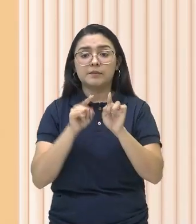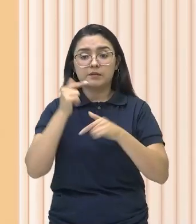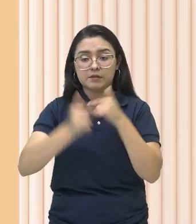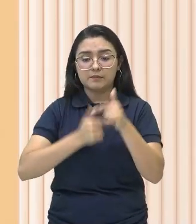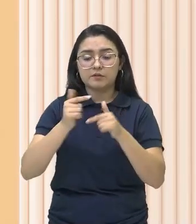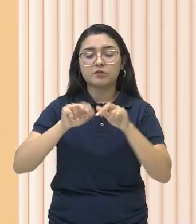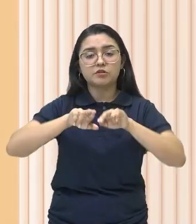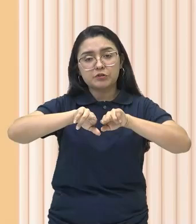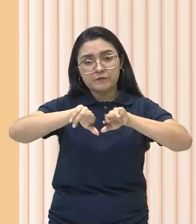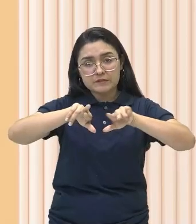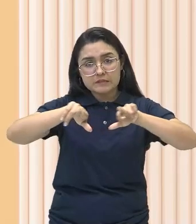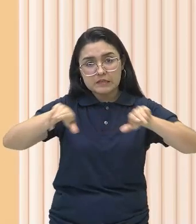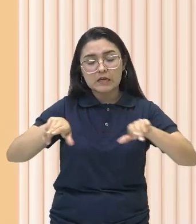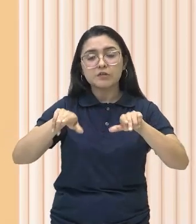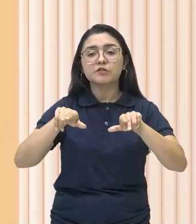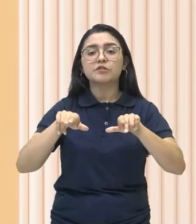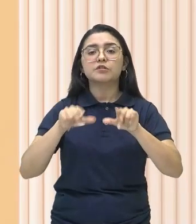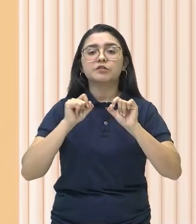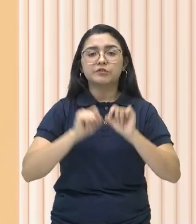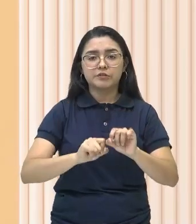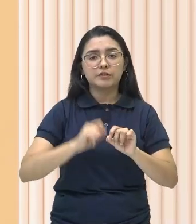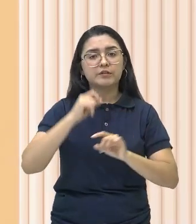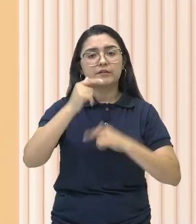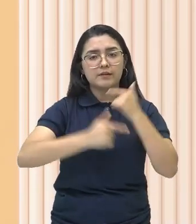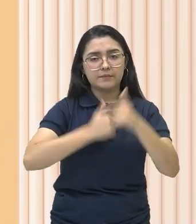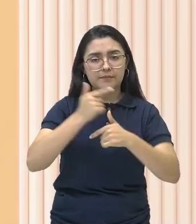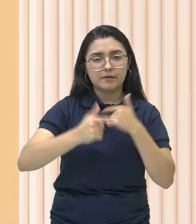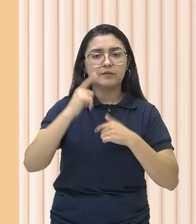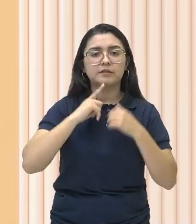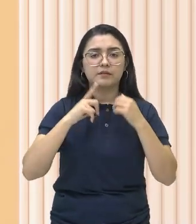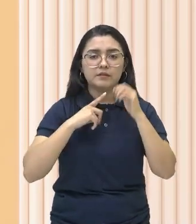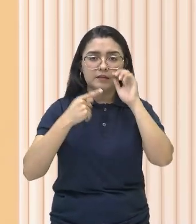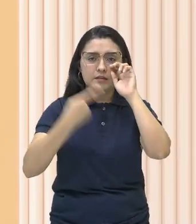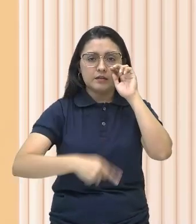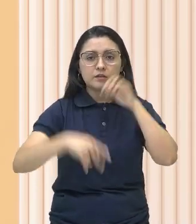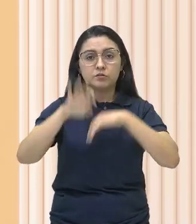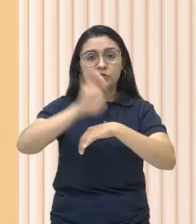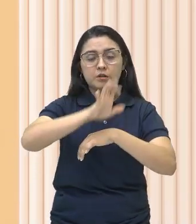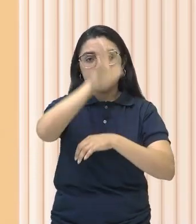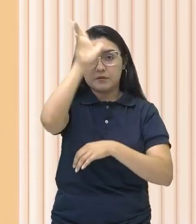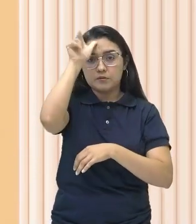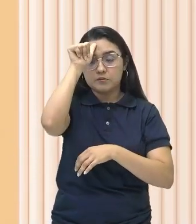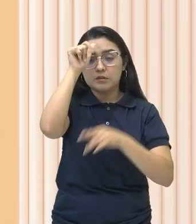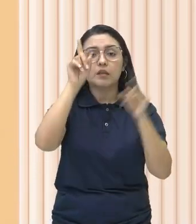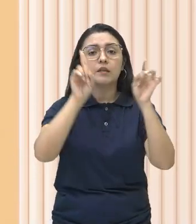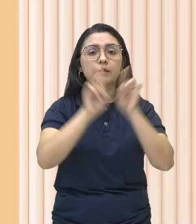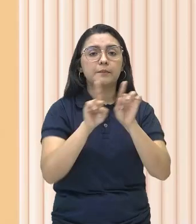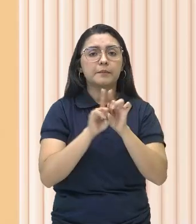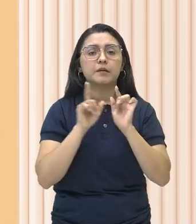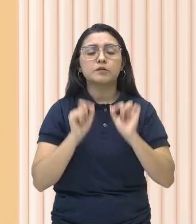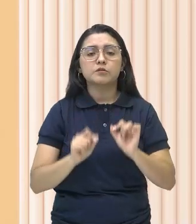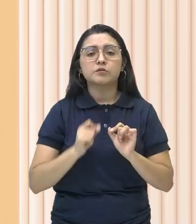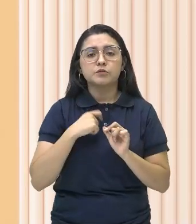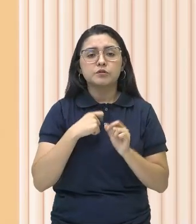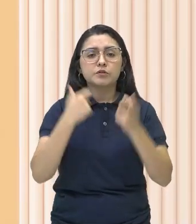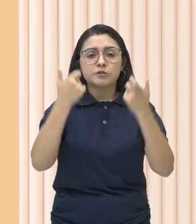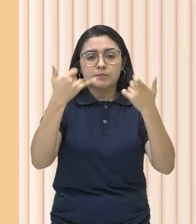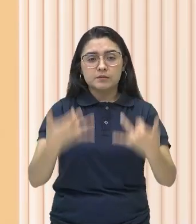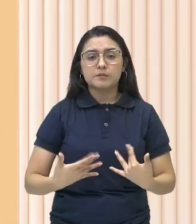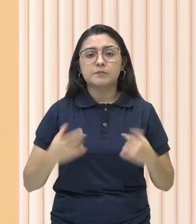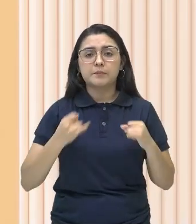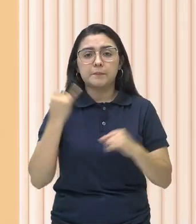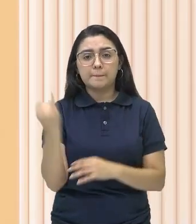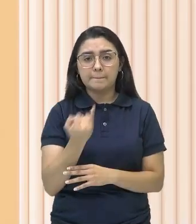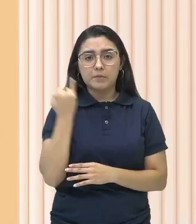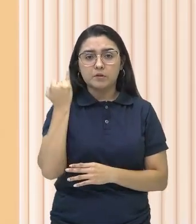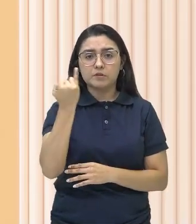a diversidade de trabalhos que existem na região, no estado, né? Nós conversamos sobre a